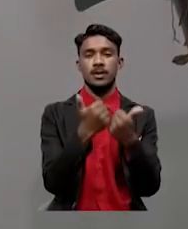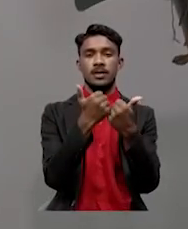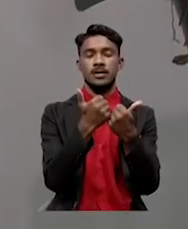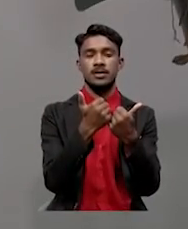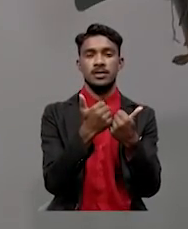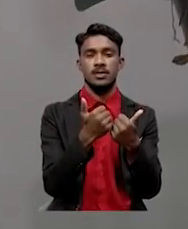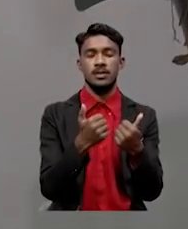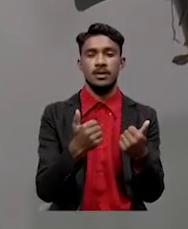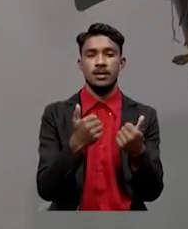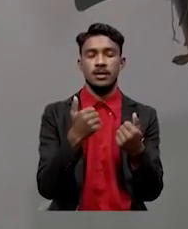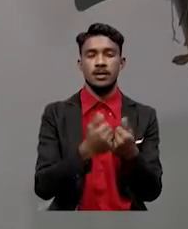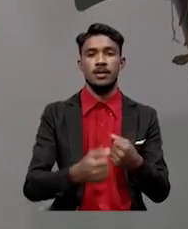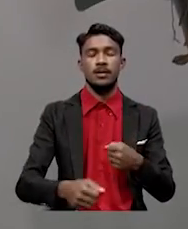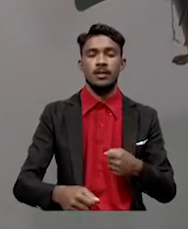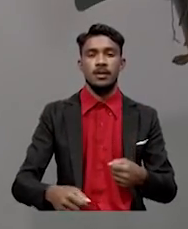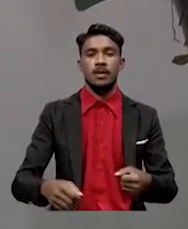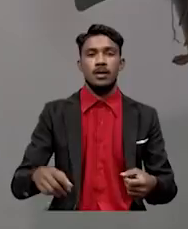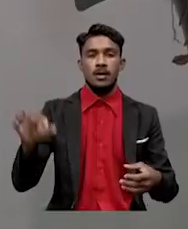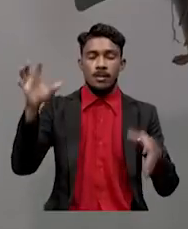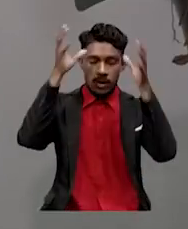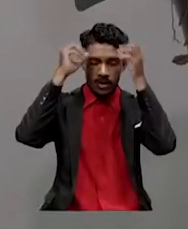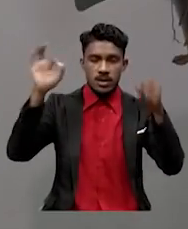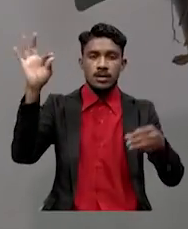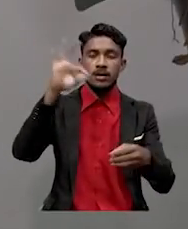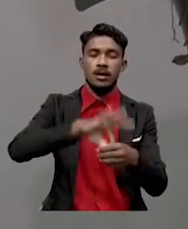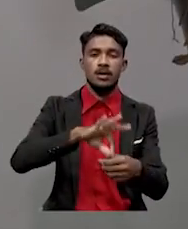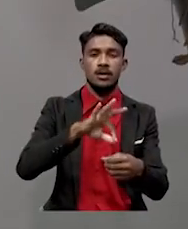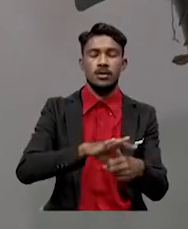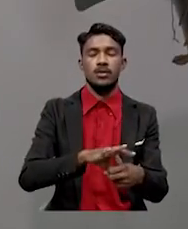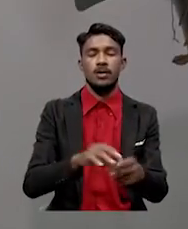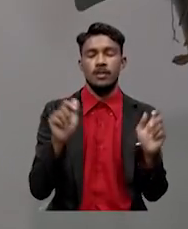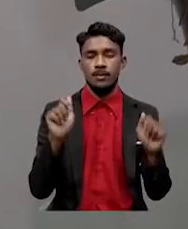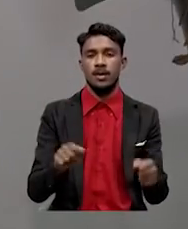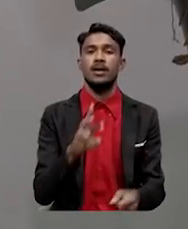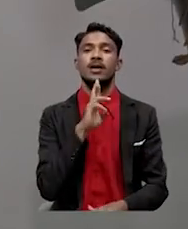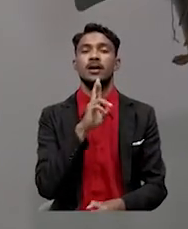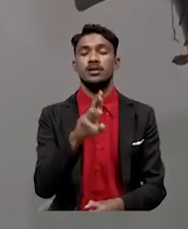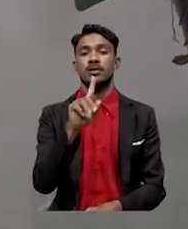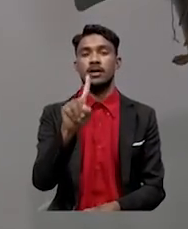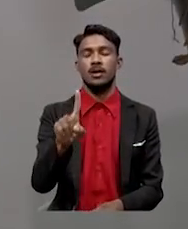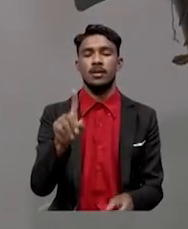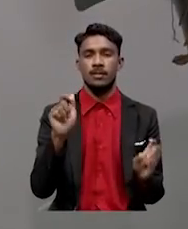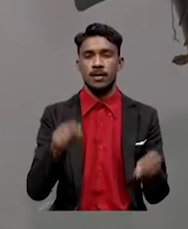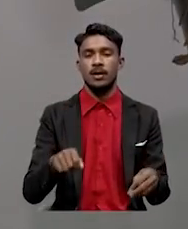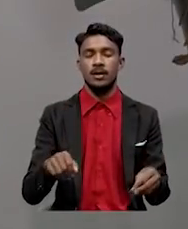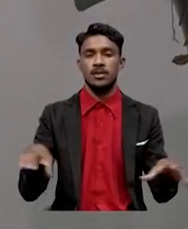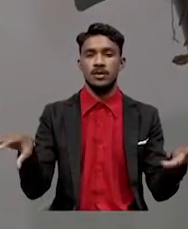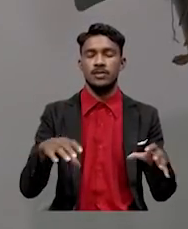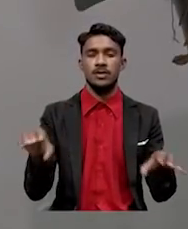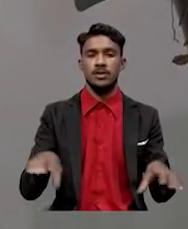para o presidente do parlamento, presidente eleito, presidente da república eleito, bela razão, guida, mania fundamental, é crise